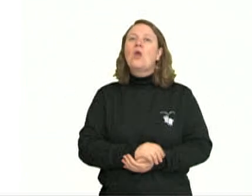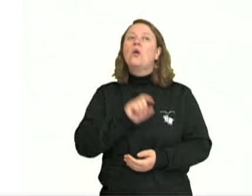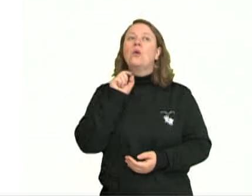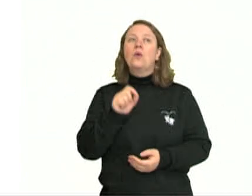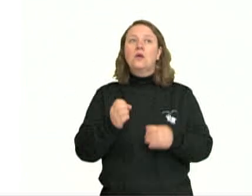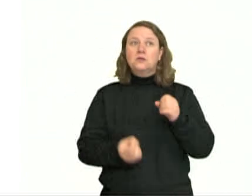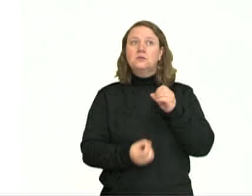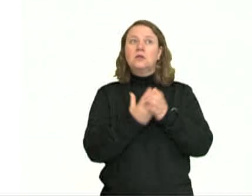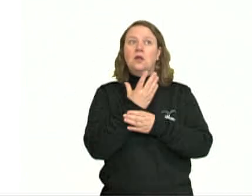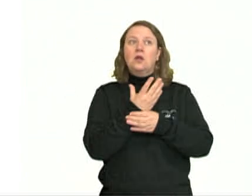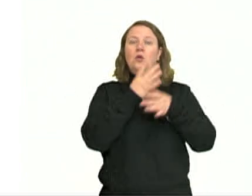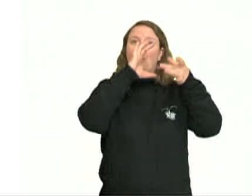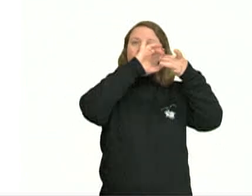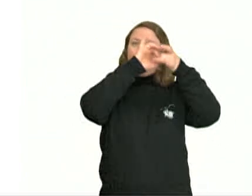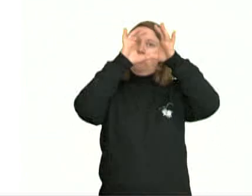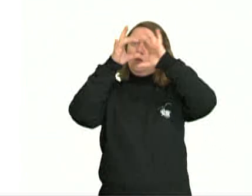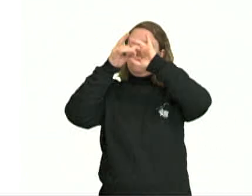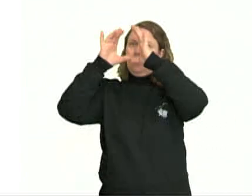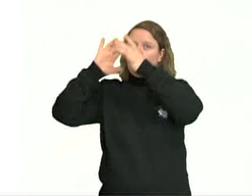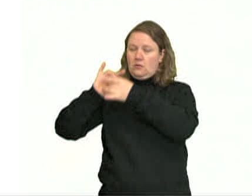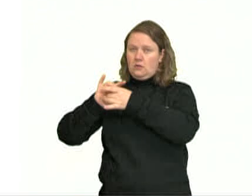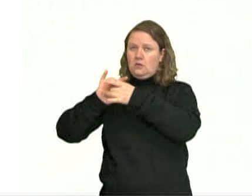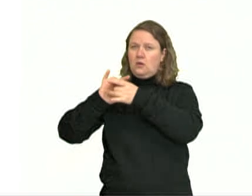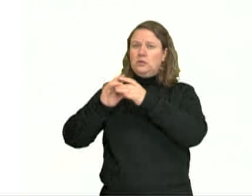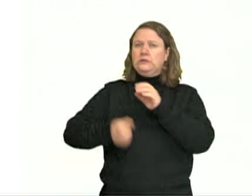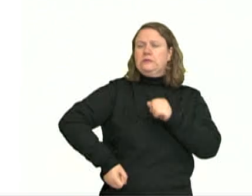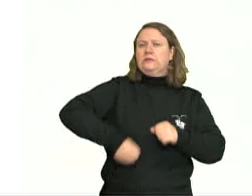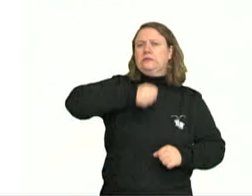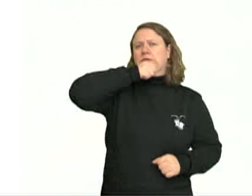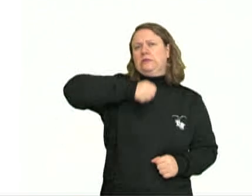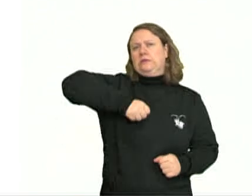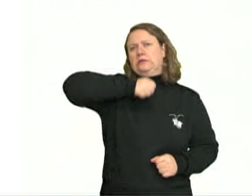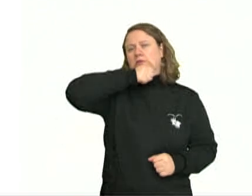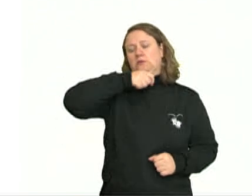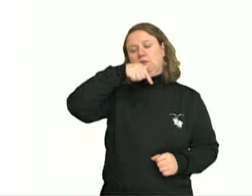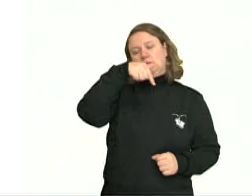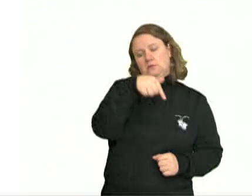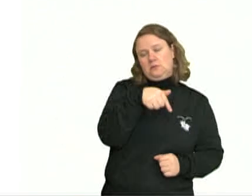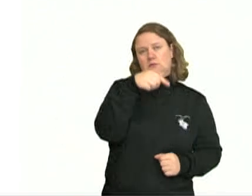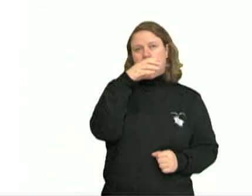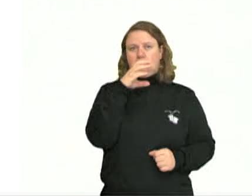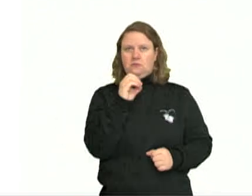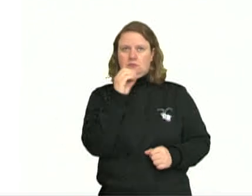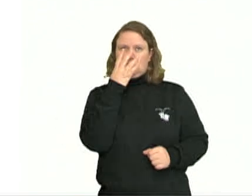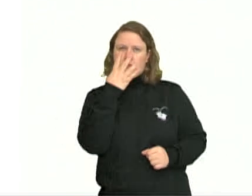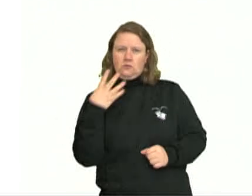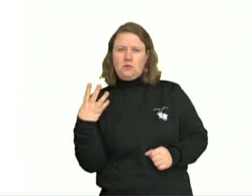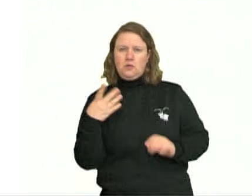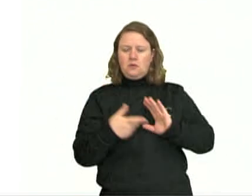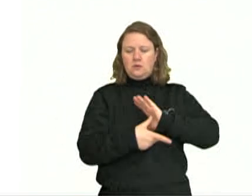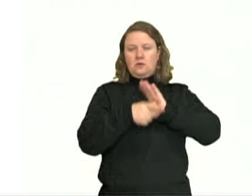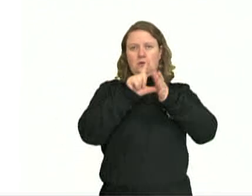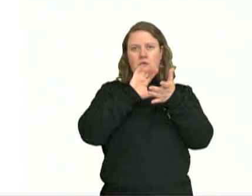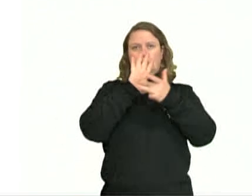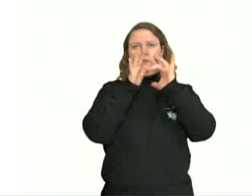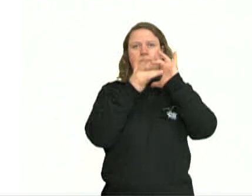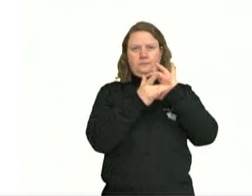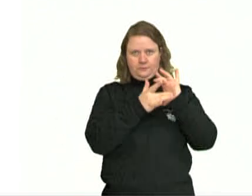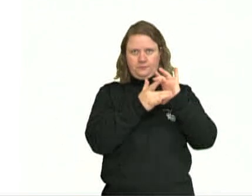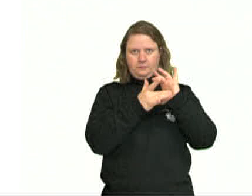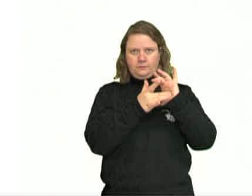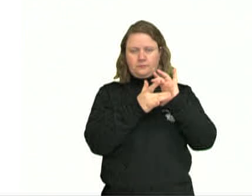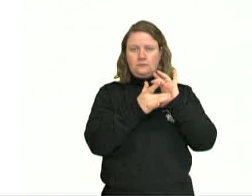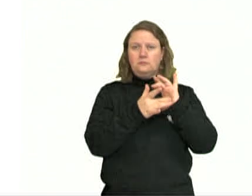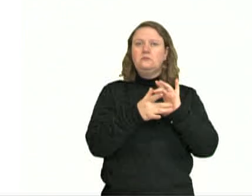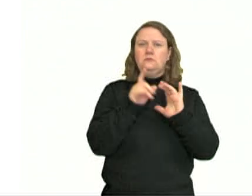Jogos Olímpicos na Era Antiga, no ano 704 a.C. Segundo